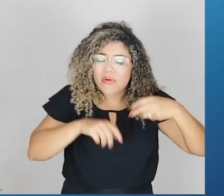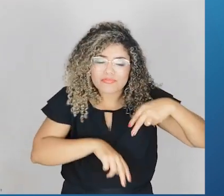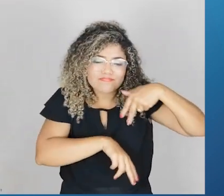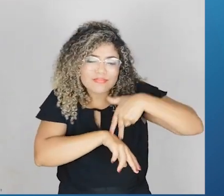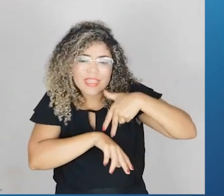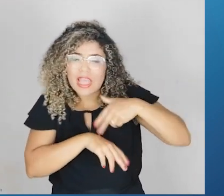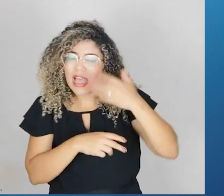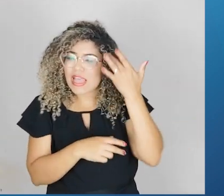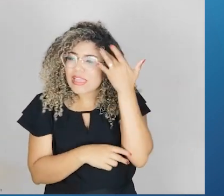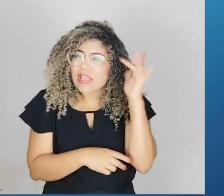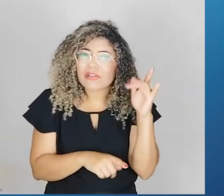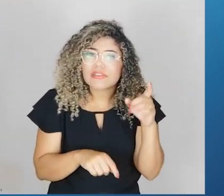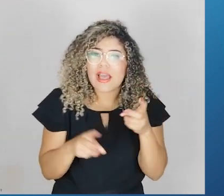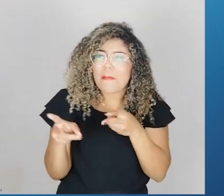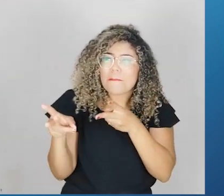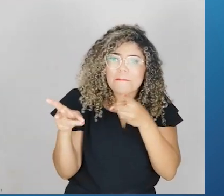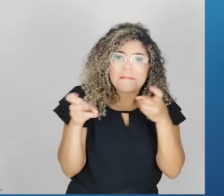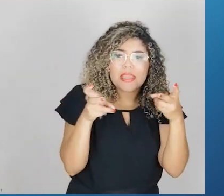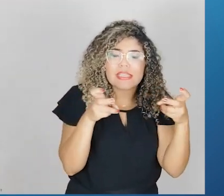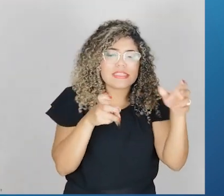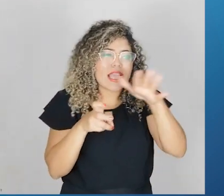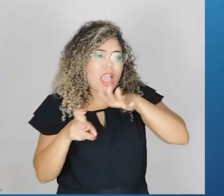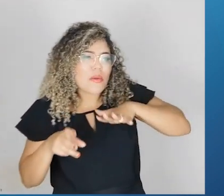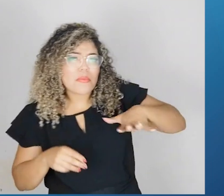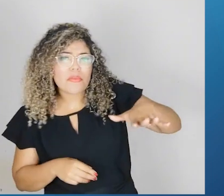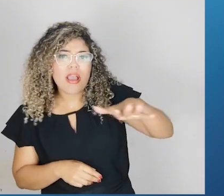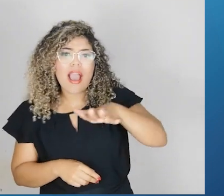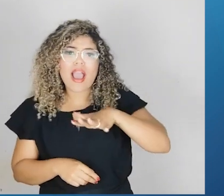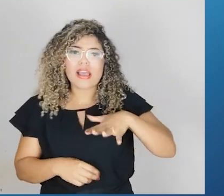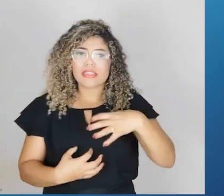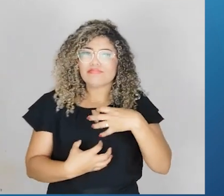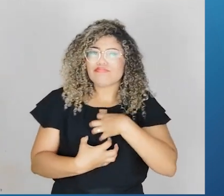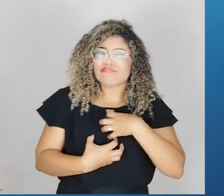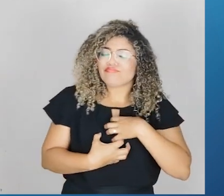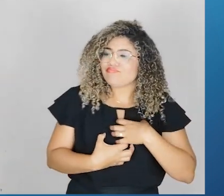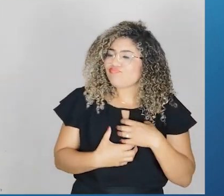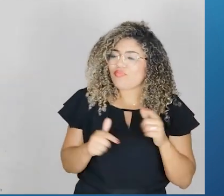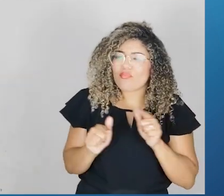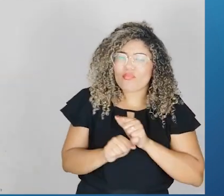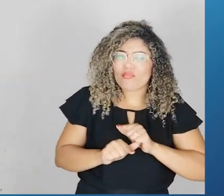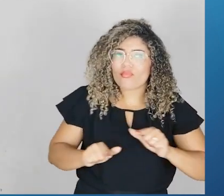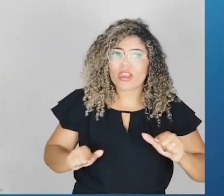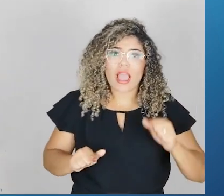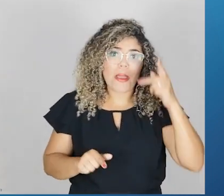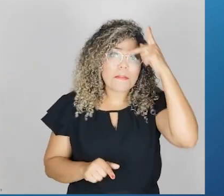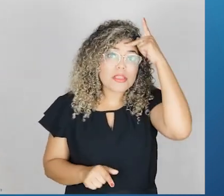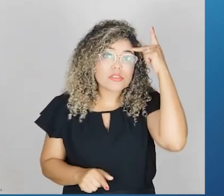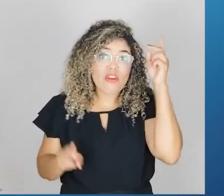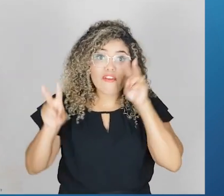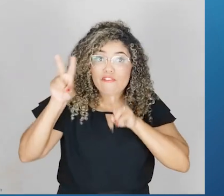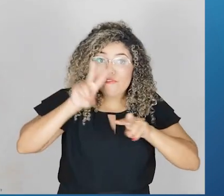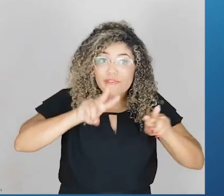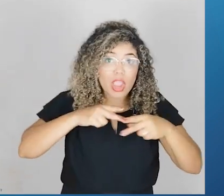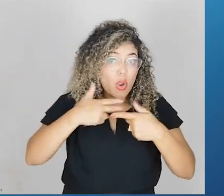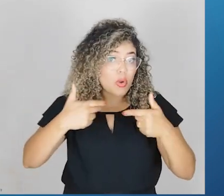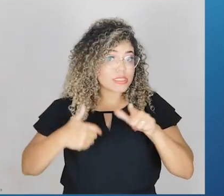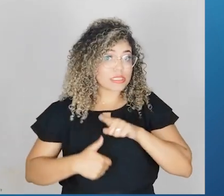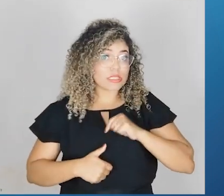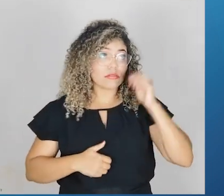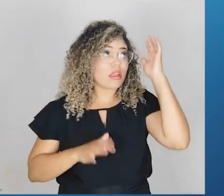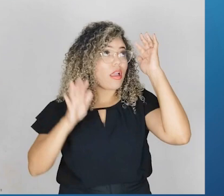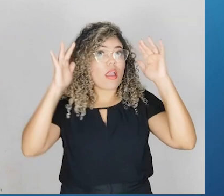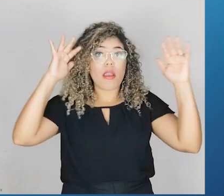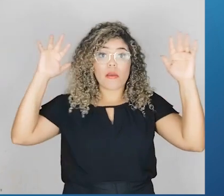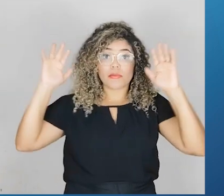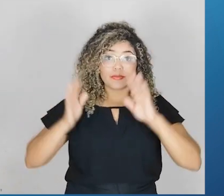muita noção da sua percepção em relação aos estímulos externos, causam alucinações.